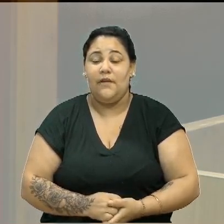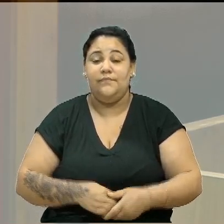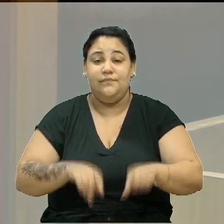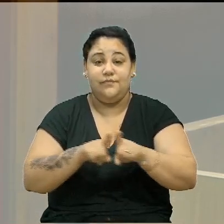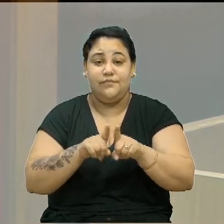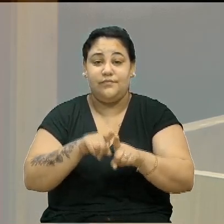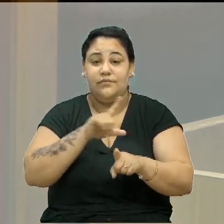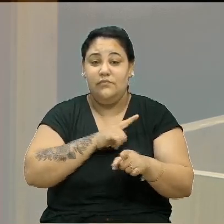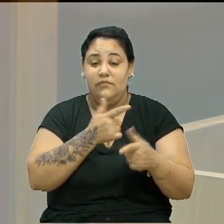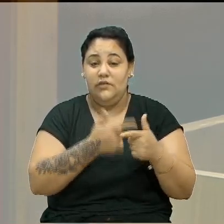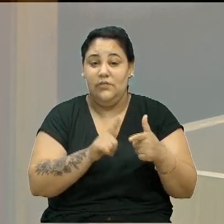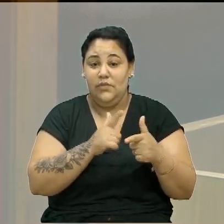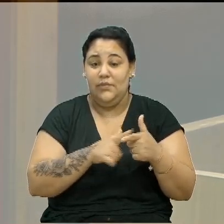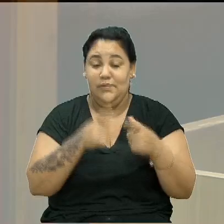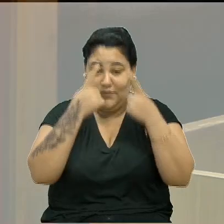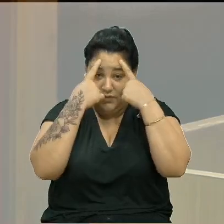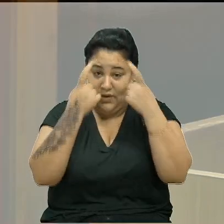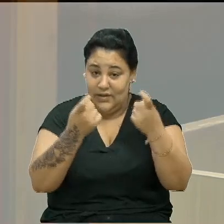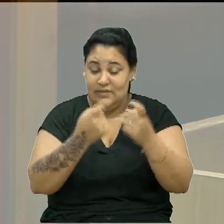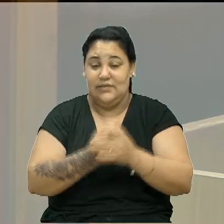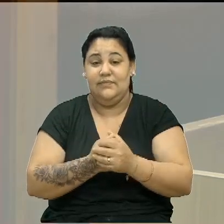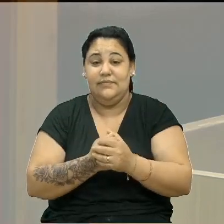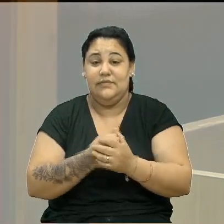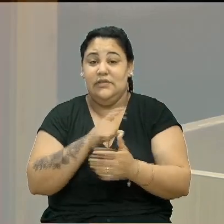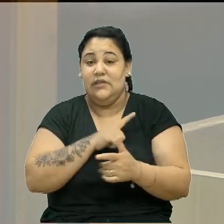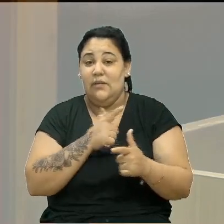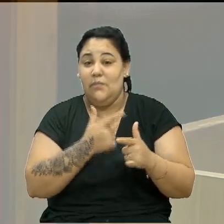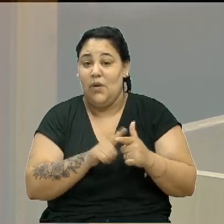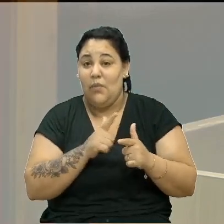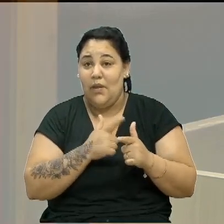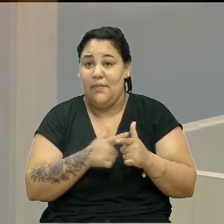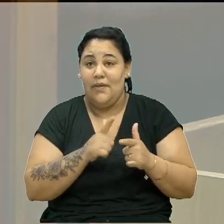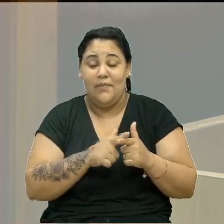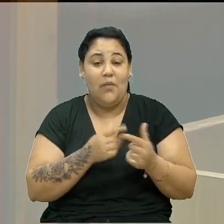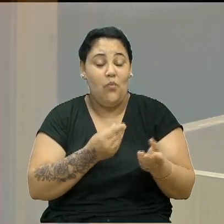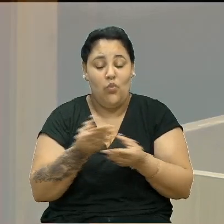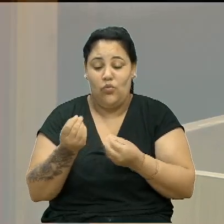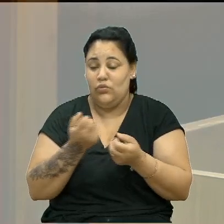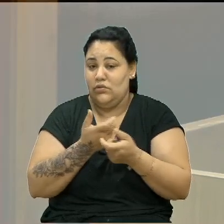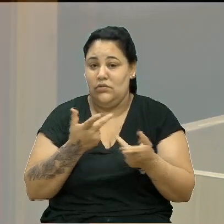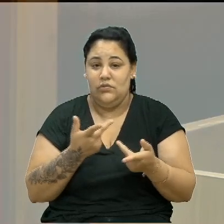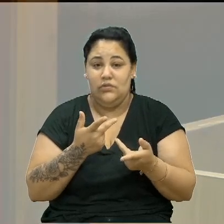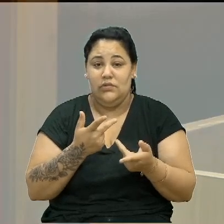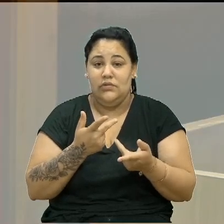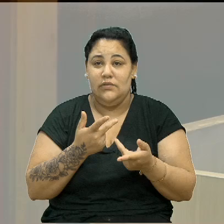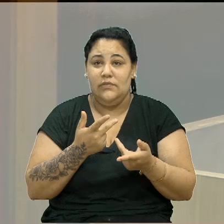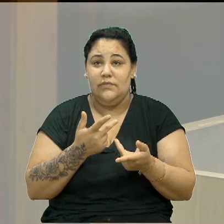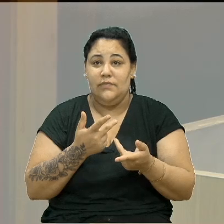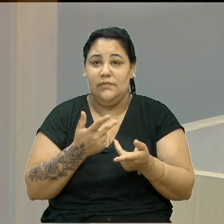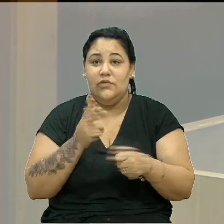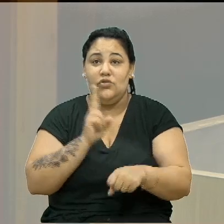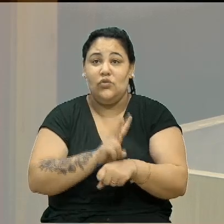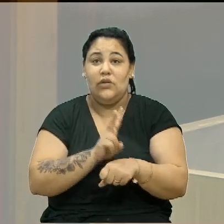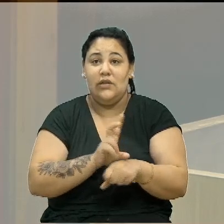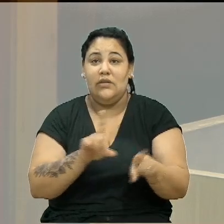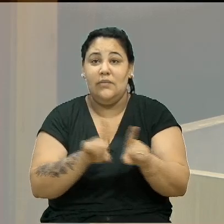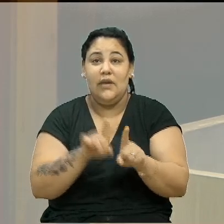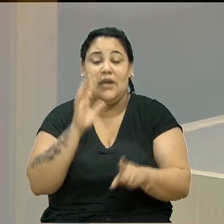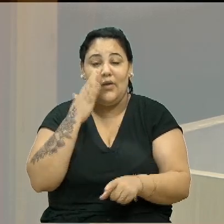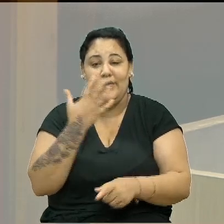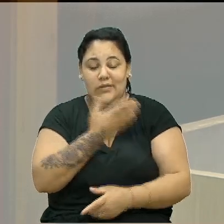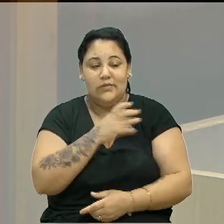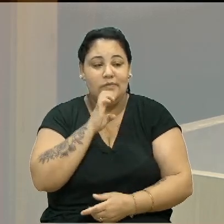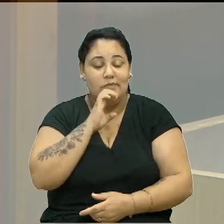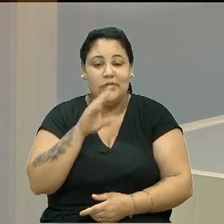ter problemas de violência, de ter problemas inúmeros de falta de cuidados que acontece. Vereadora